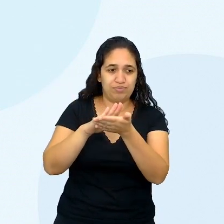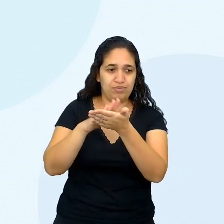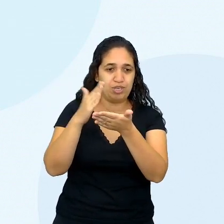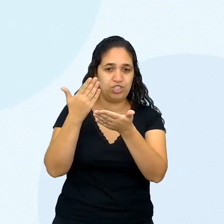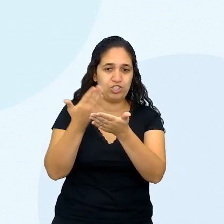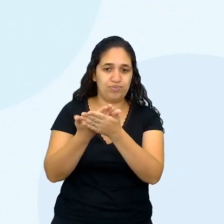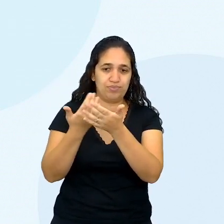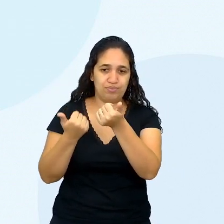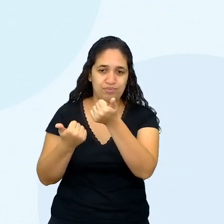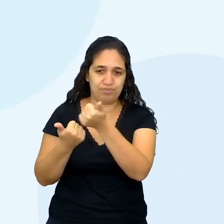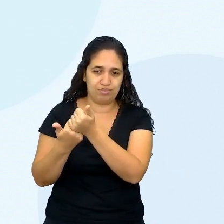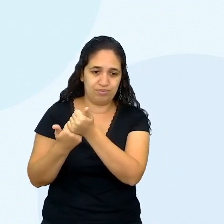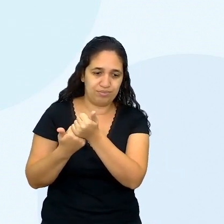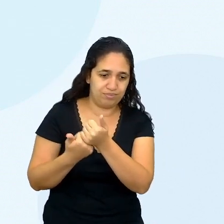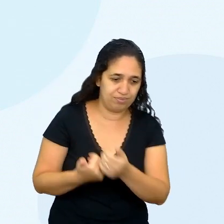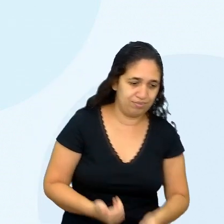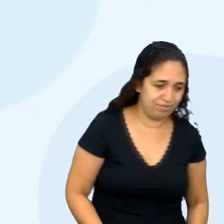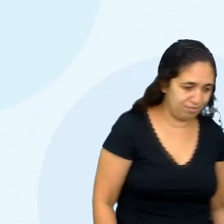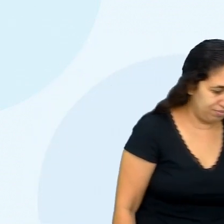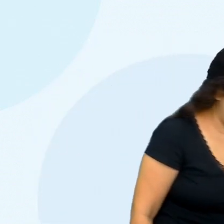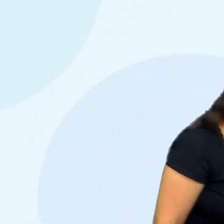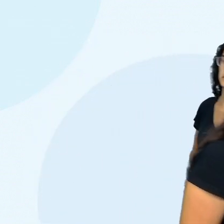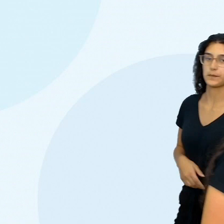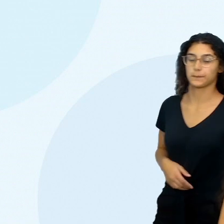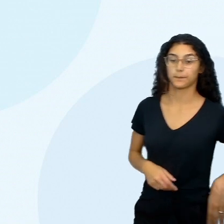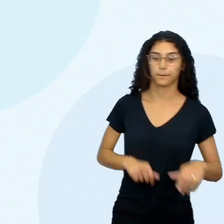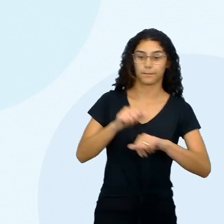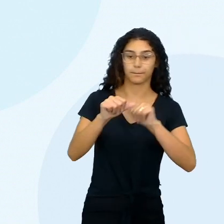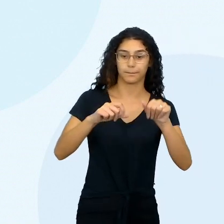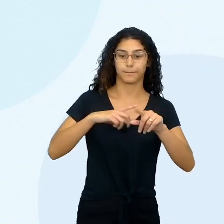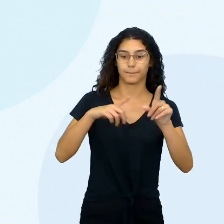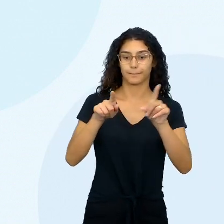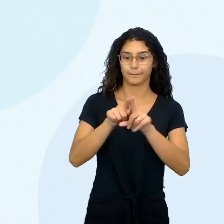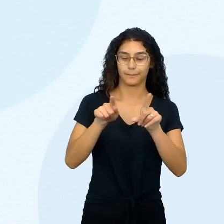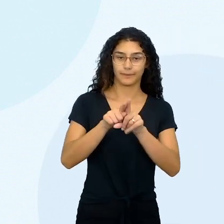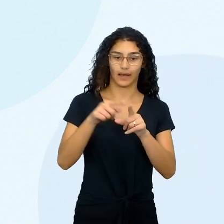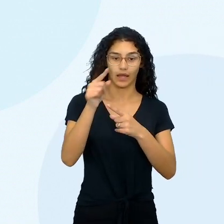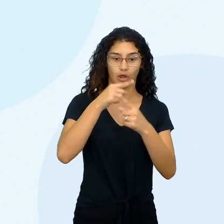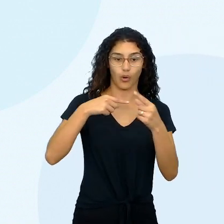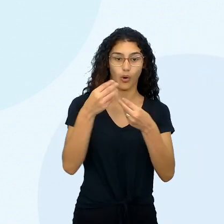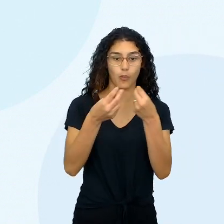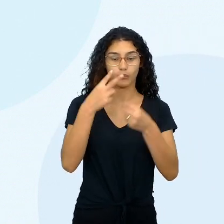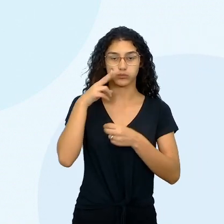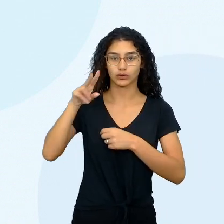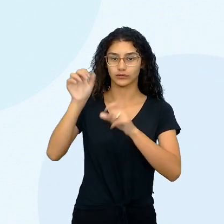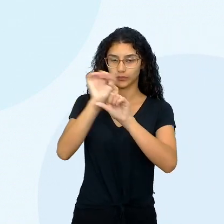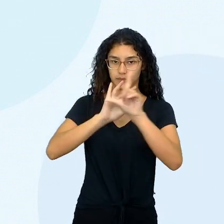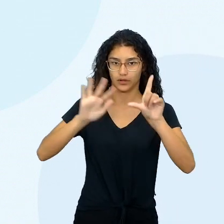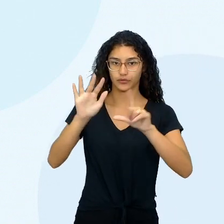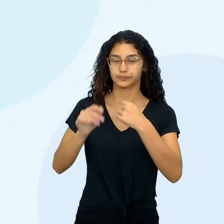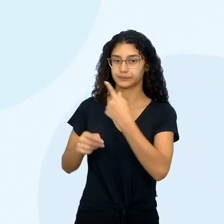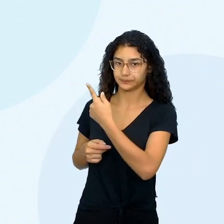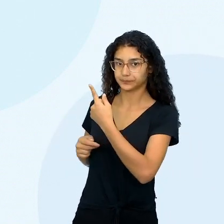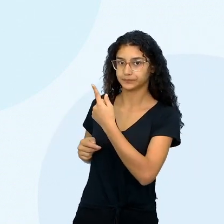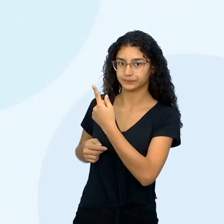stream, né? Que é essa corrente de ar que circula o polo, como vocês estão vendo nessa imagem muito legal